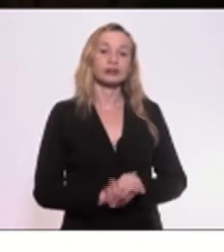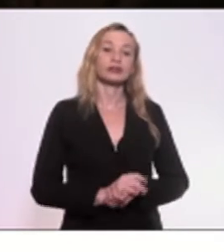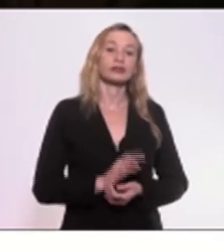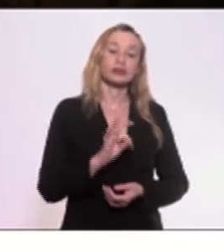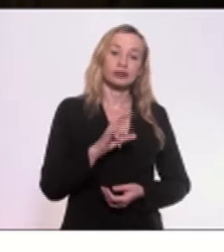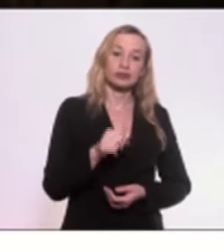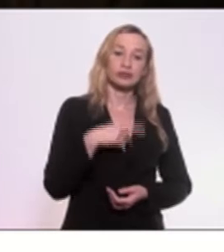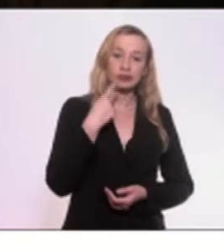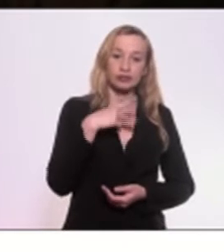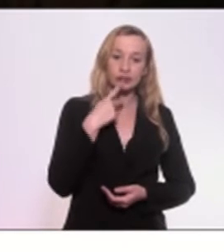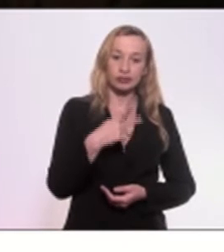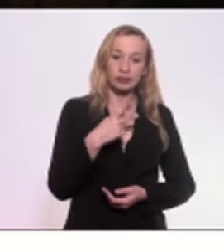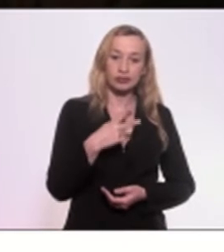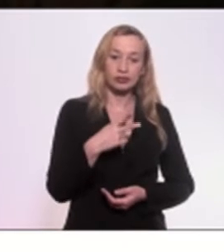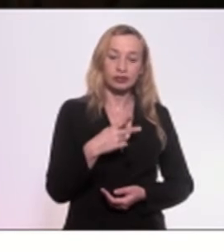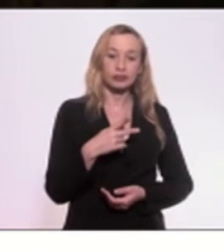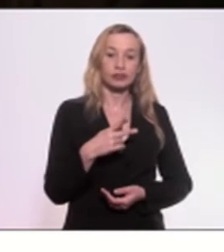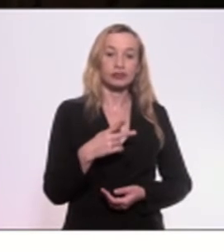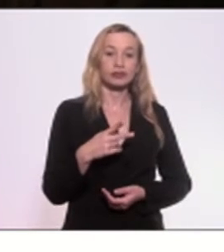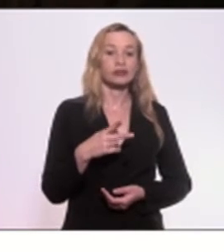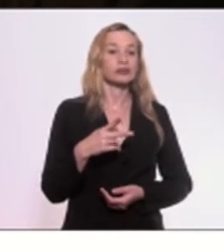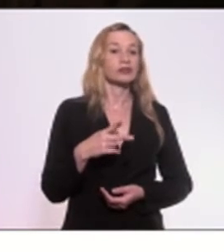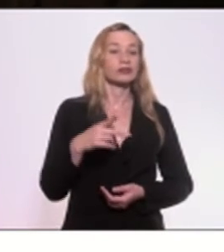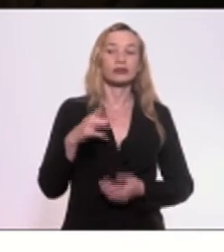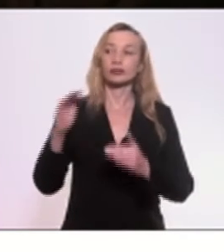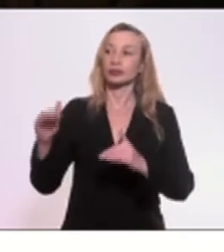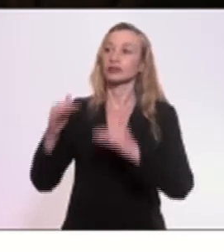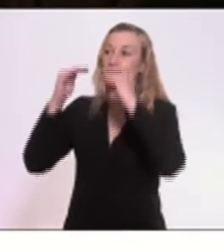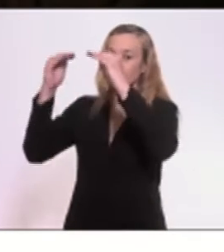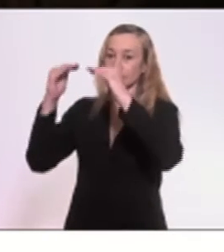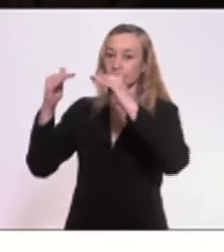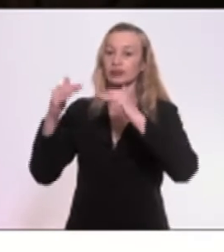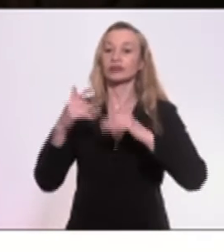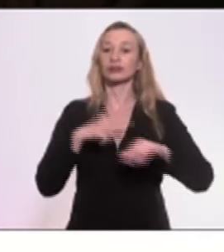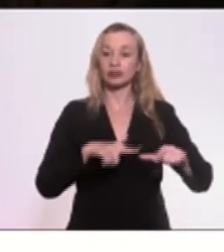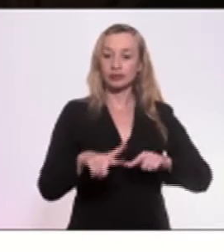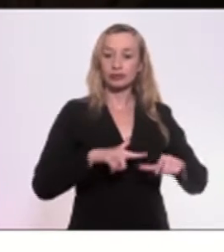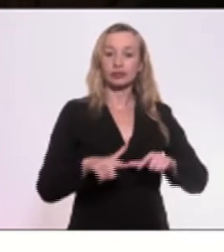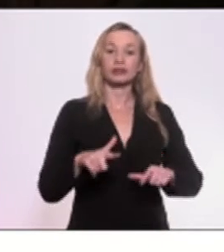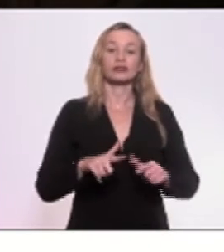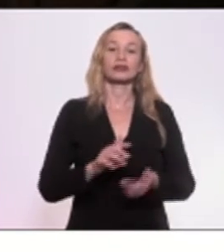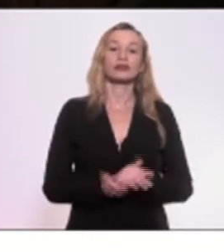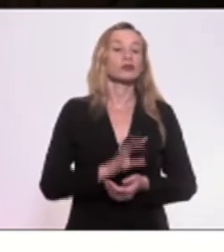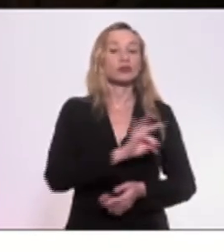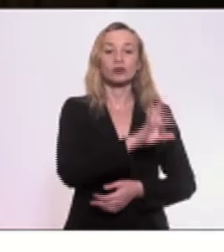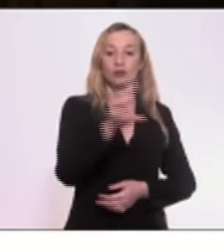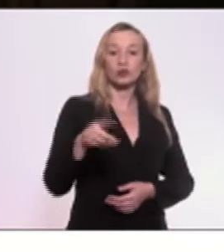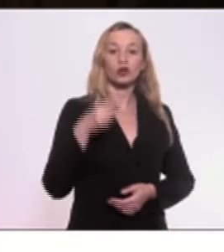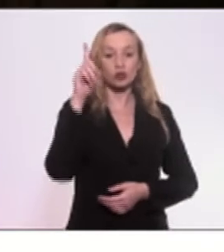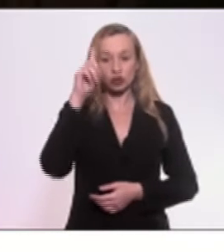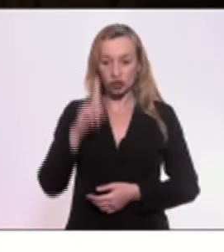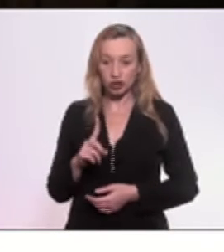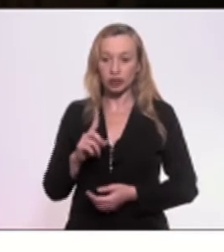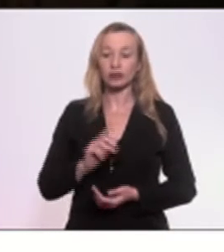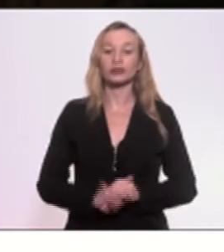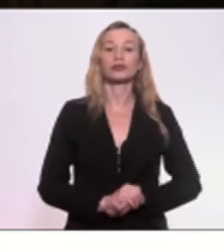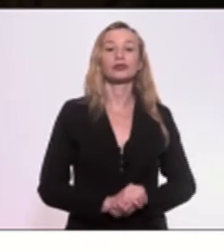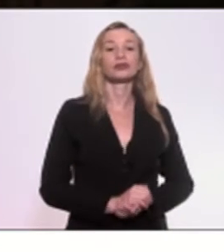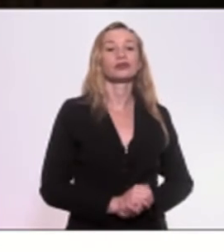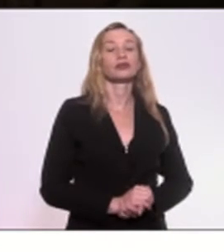Vossa Excelência aquecendo, mas com todo o direito ao